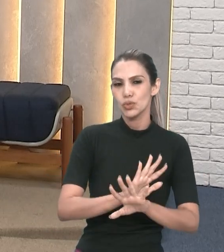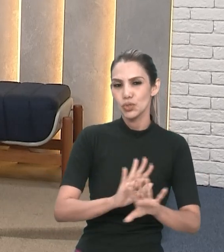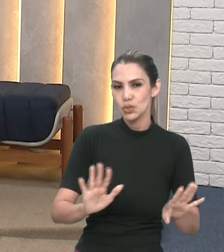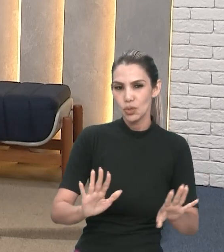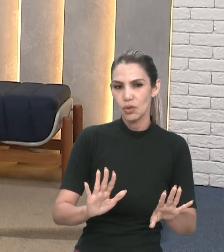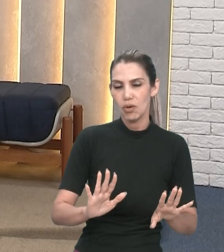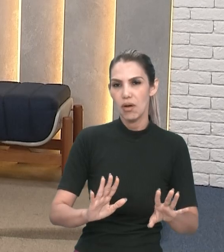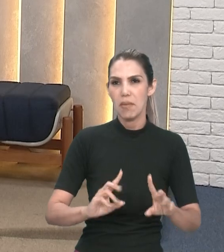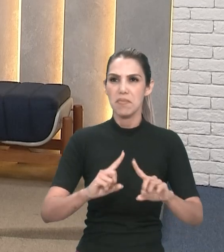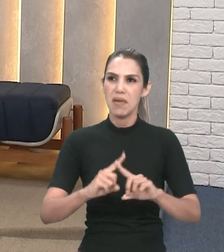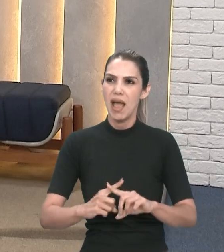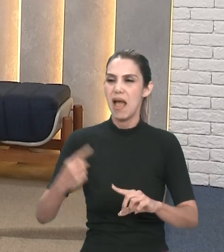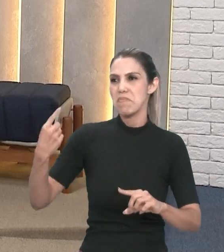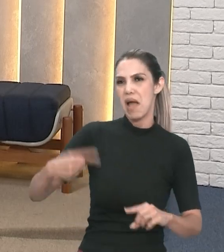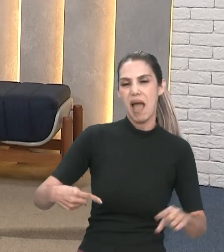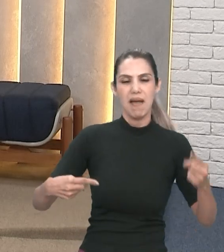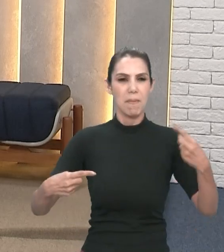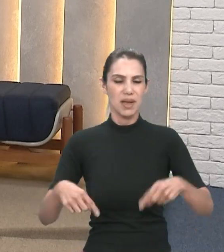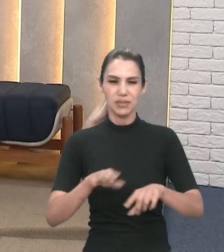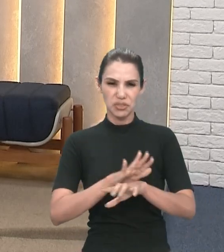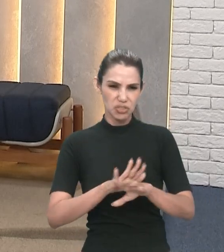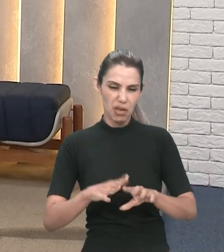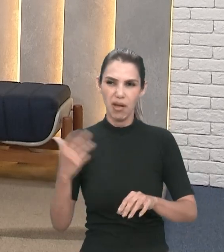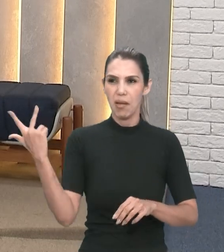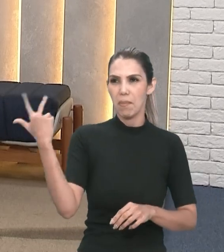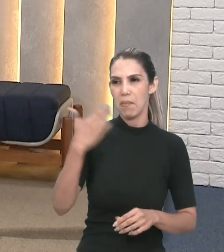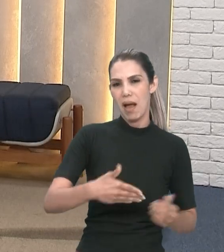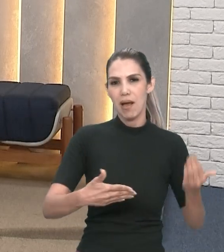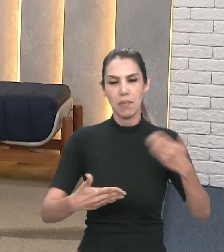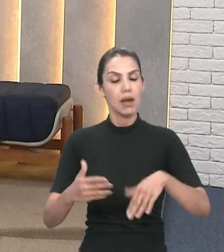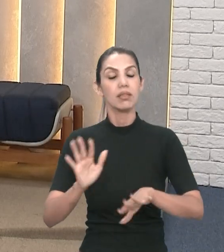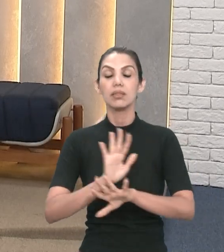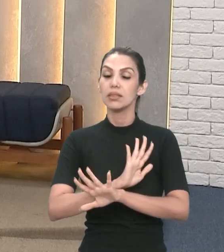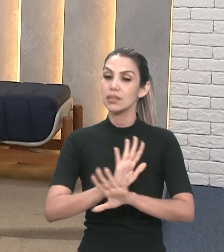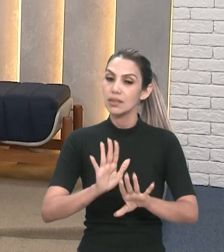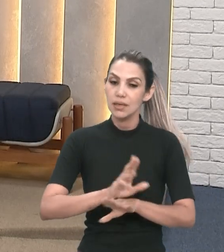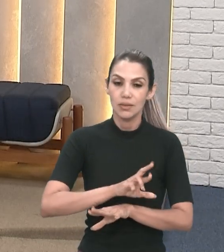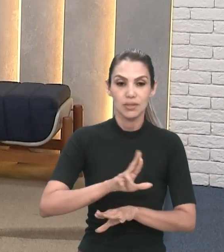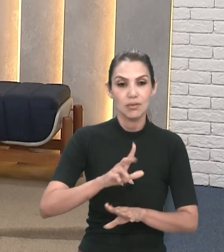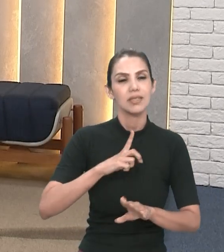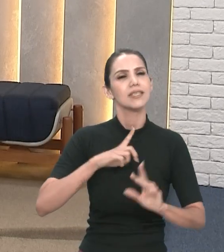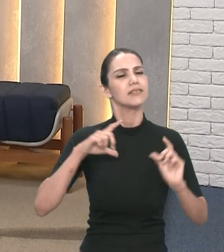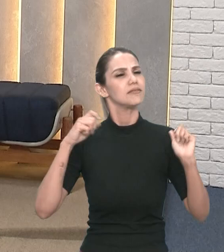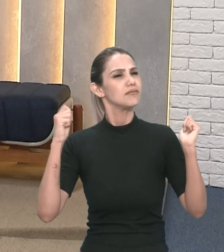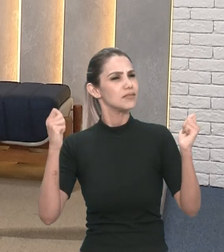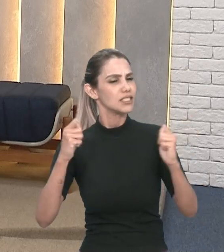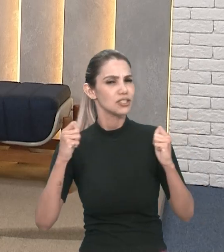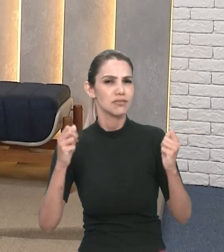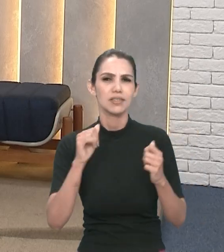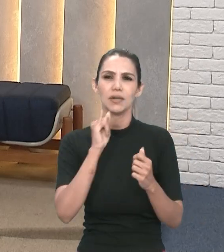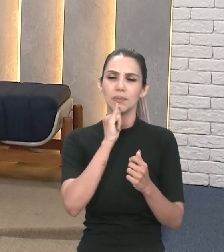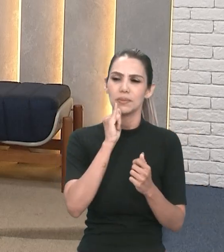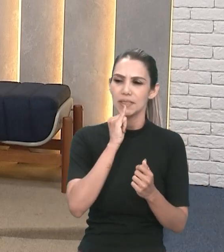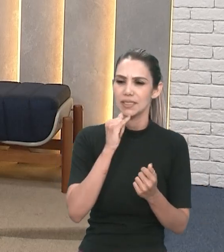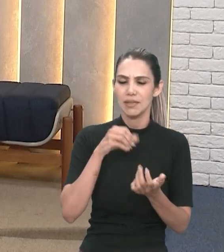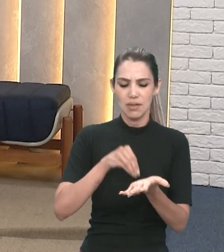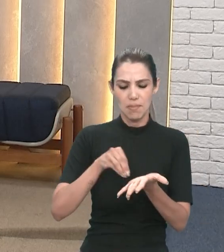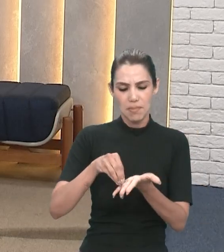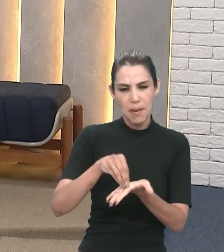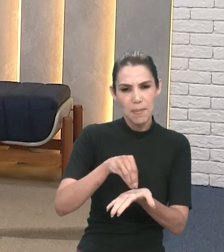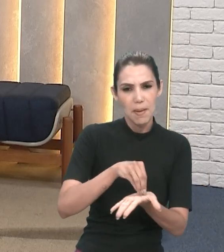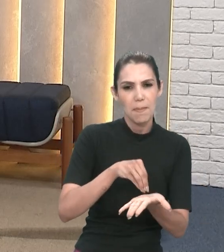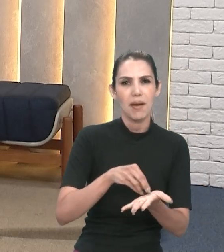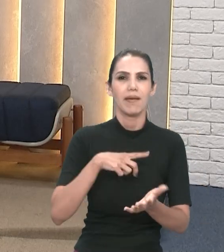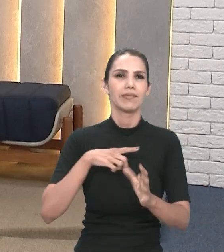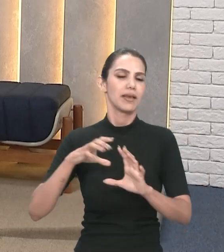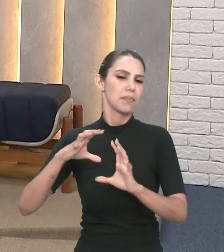de disputa de quem ganha com quem. Não, ele é um festival de jogos, de dama, xadrez, jogos com bola. Que contribui,